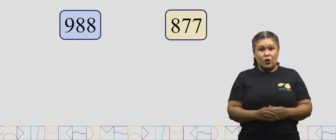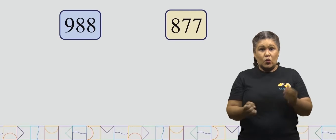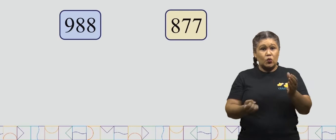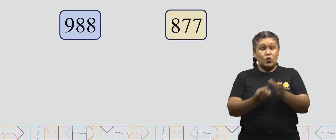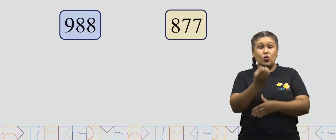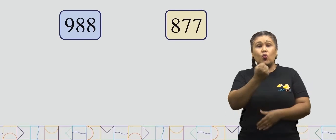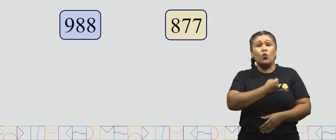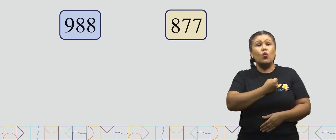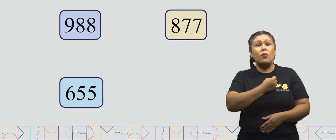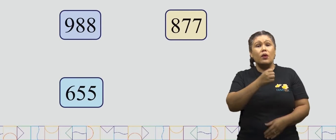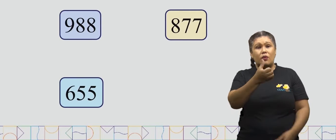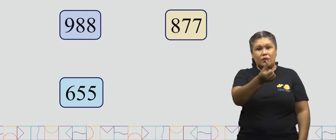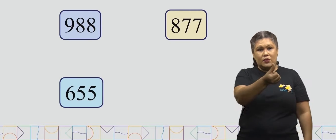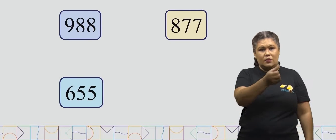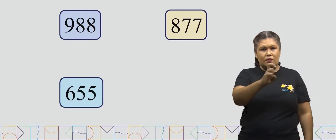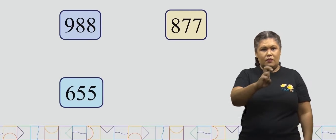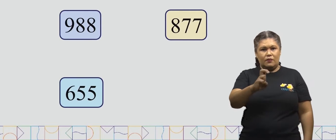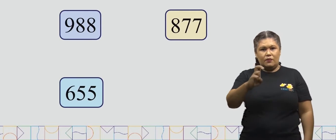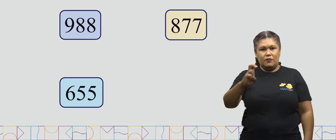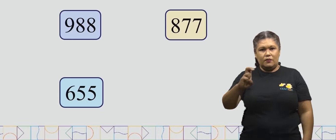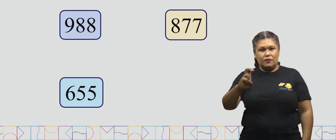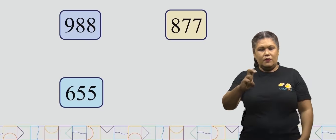formamos assim o número